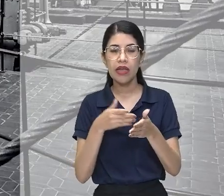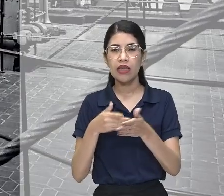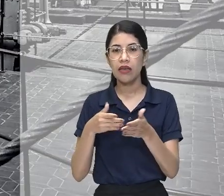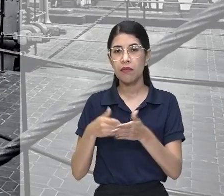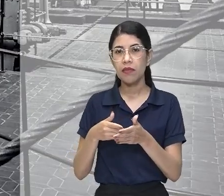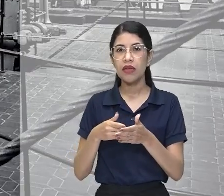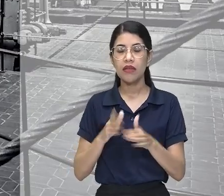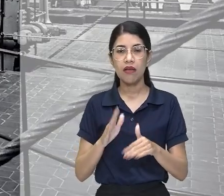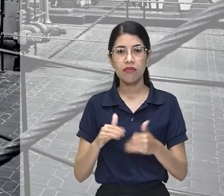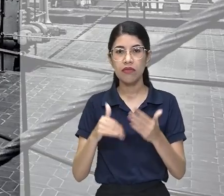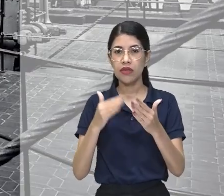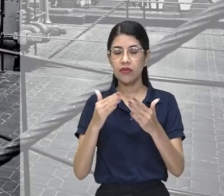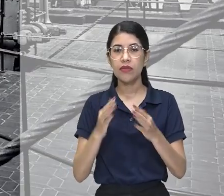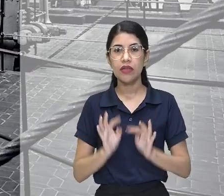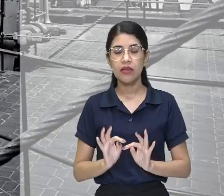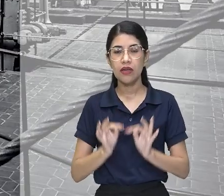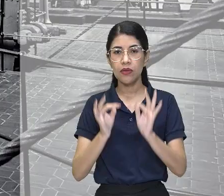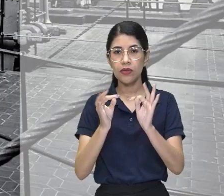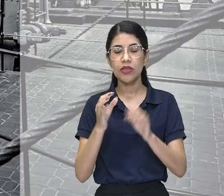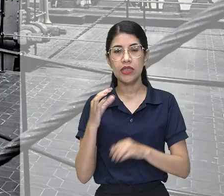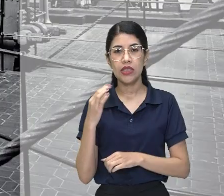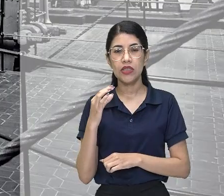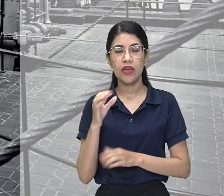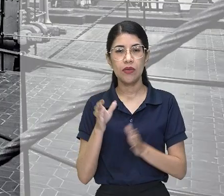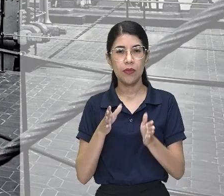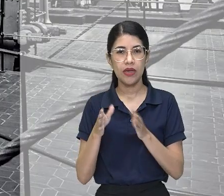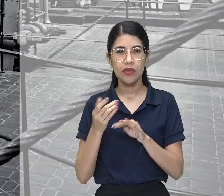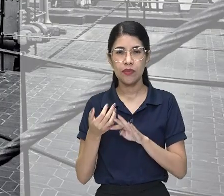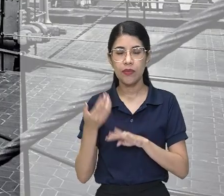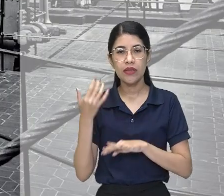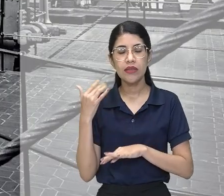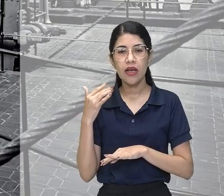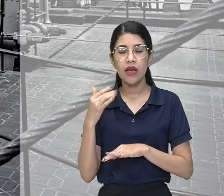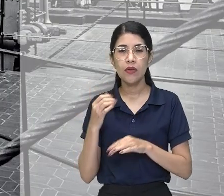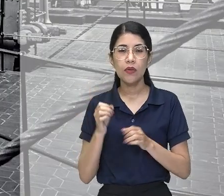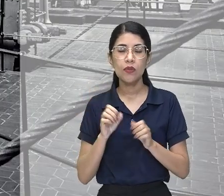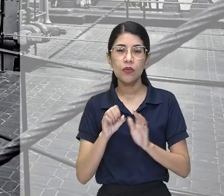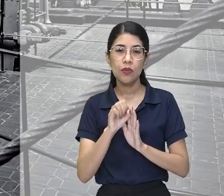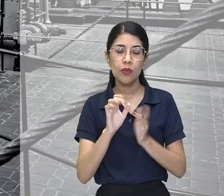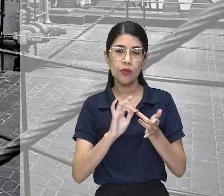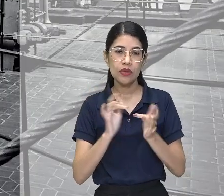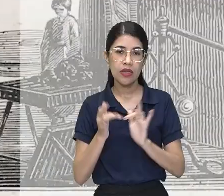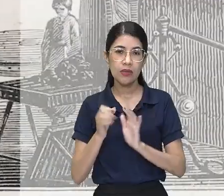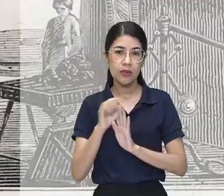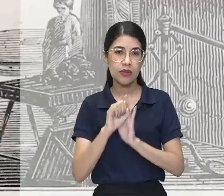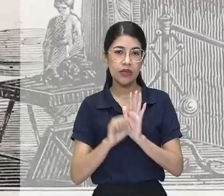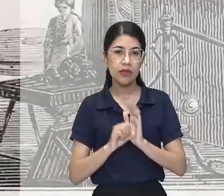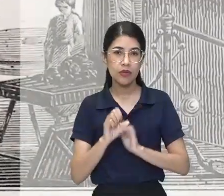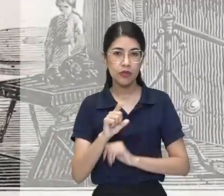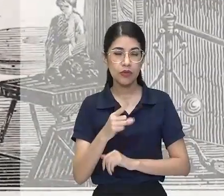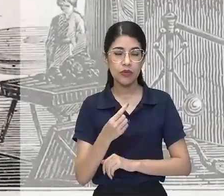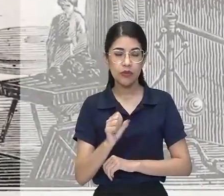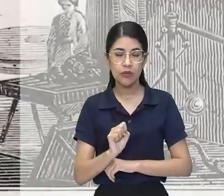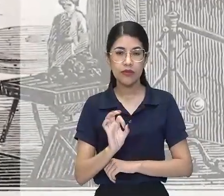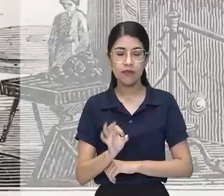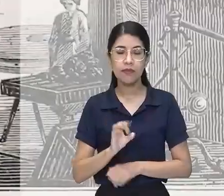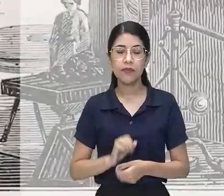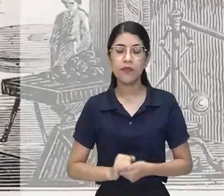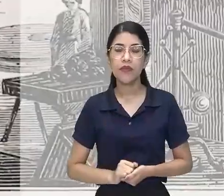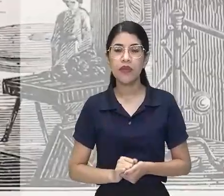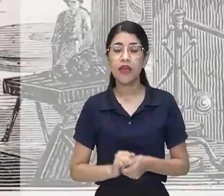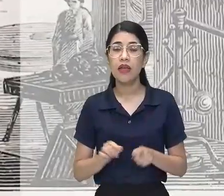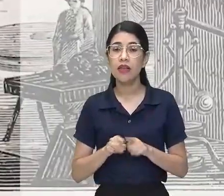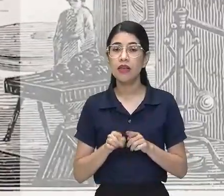esse desenvolvimento tecnológico e científico da época, certo? Estamos falando do contexto do século XVIII. Além disso,